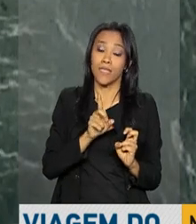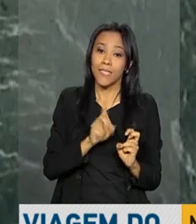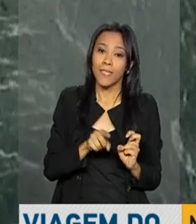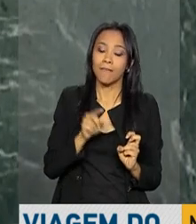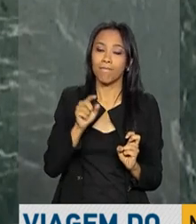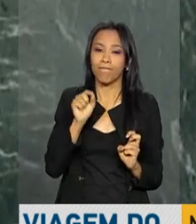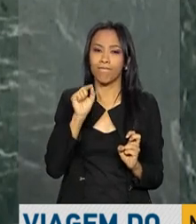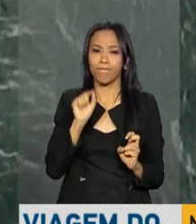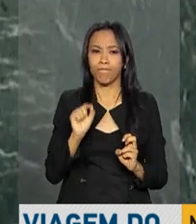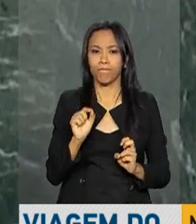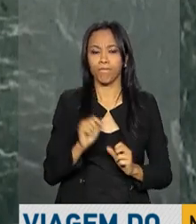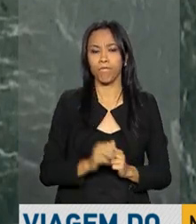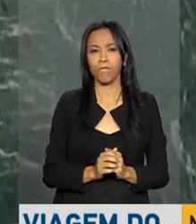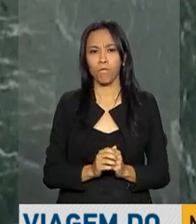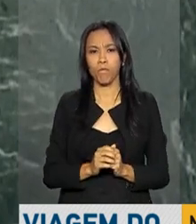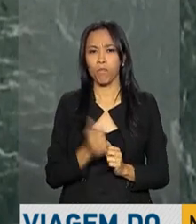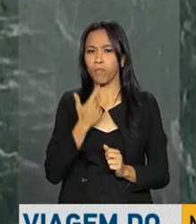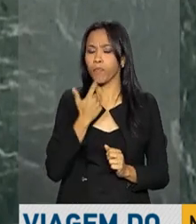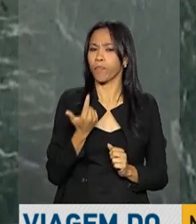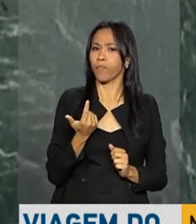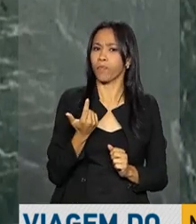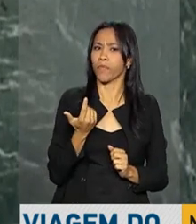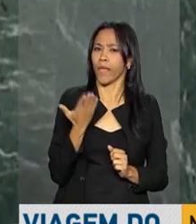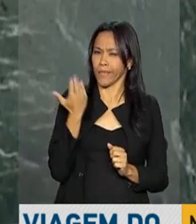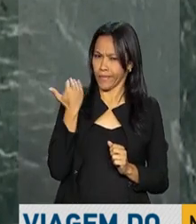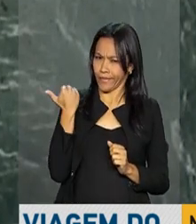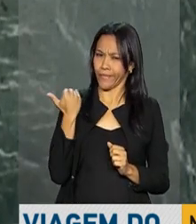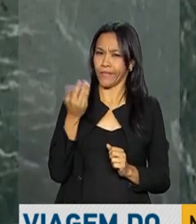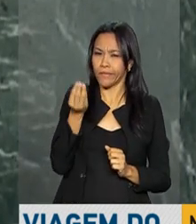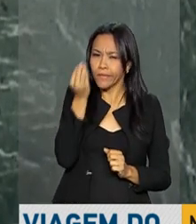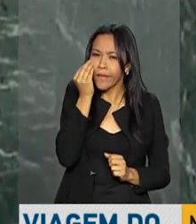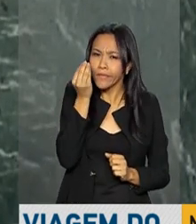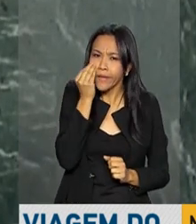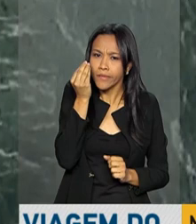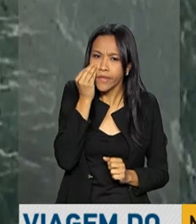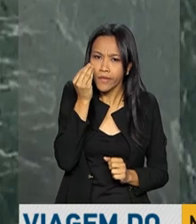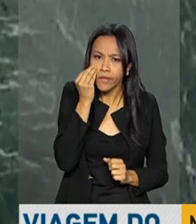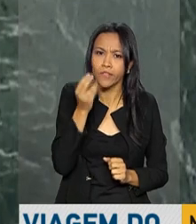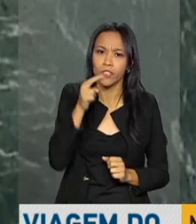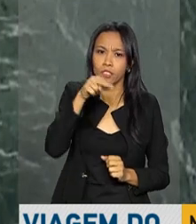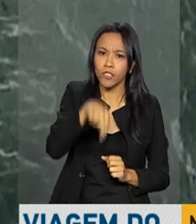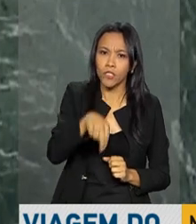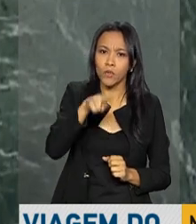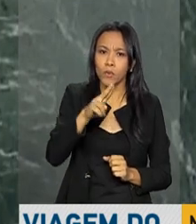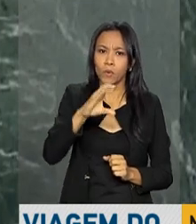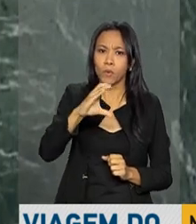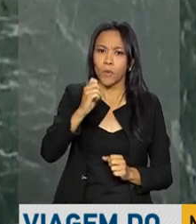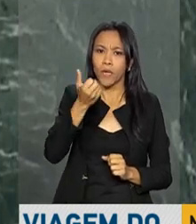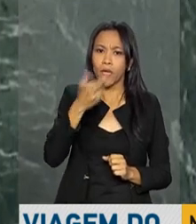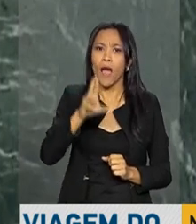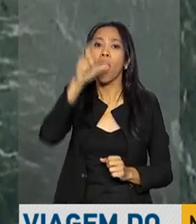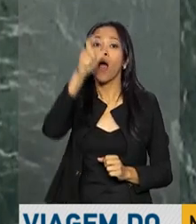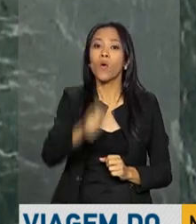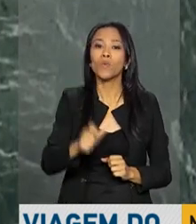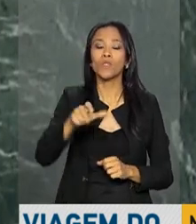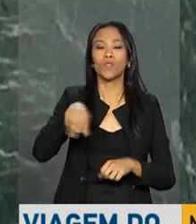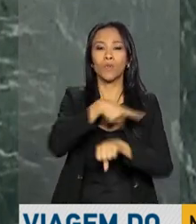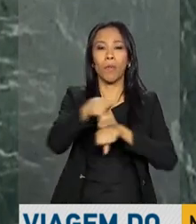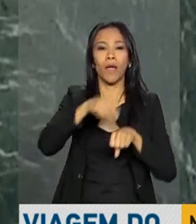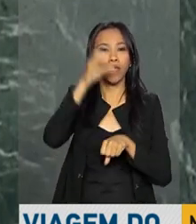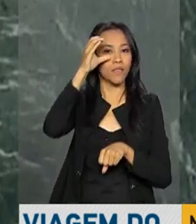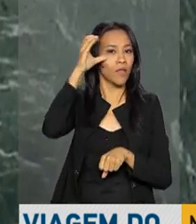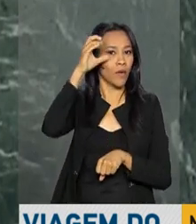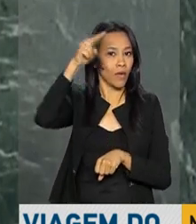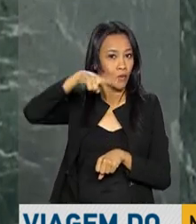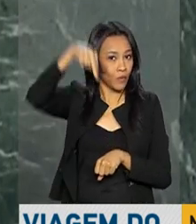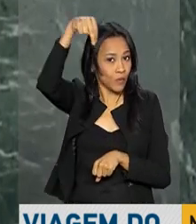apreensão. Os recentes testes nucleares e missilísticos na Península Coreana constituem grave